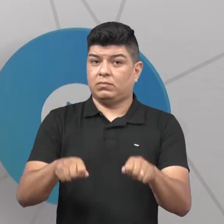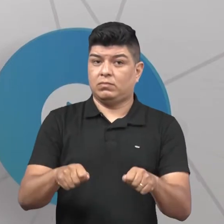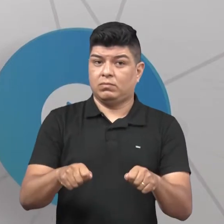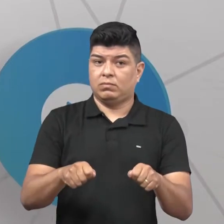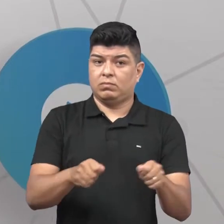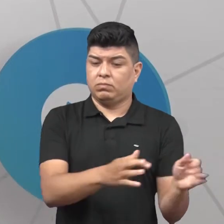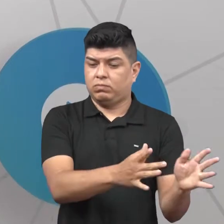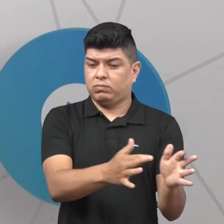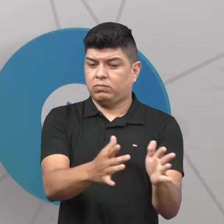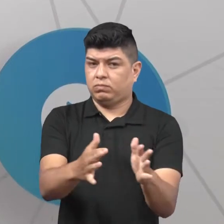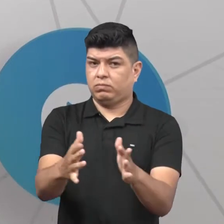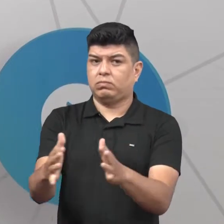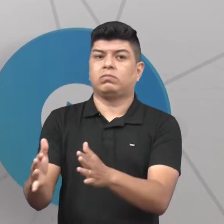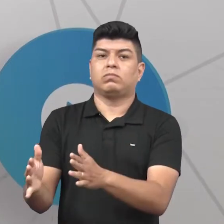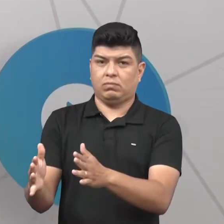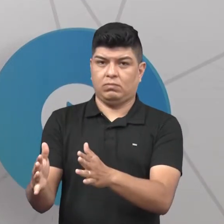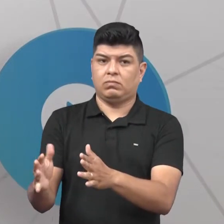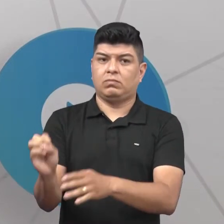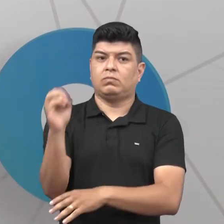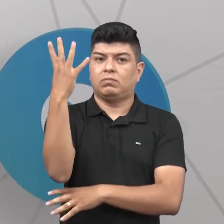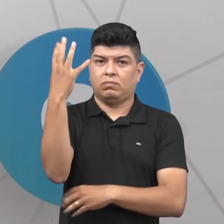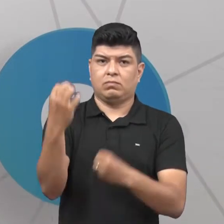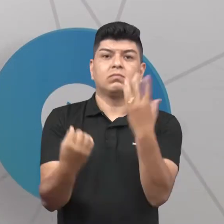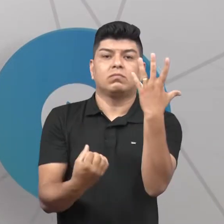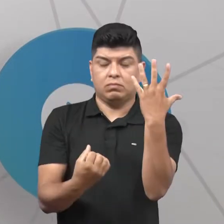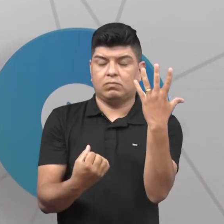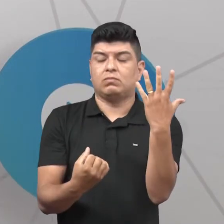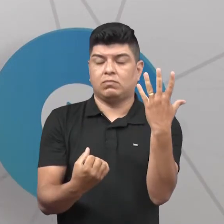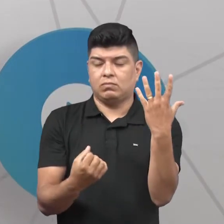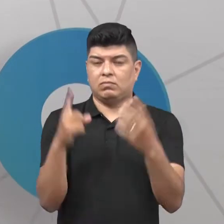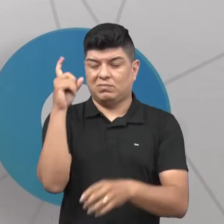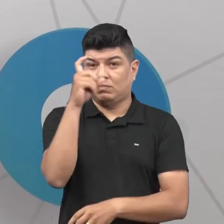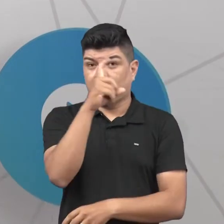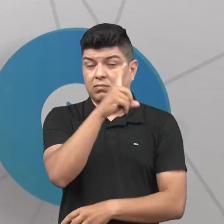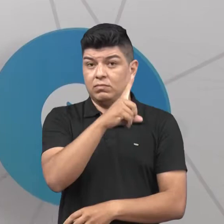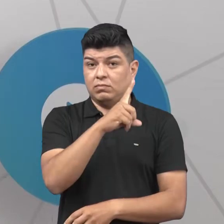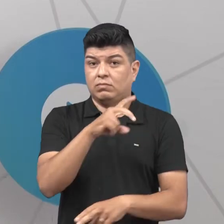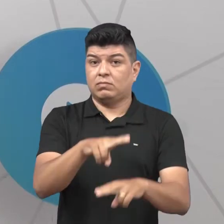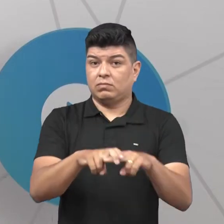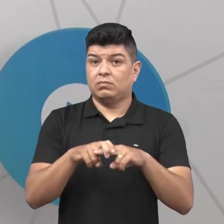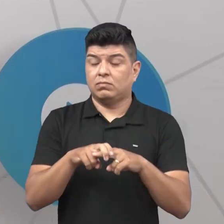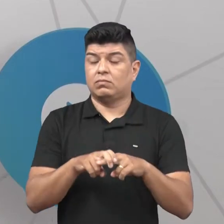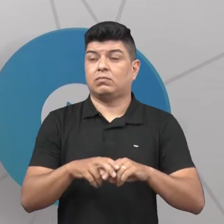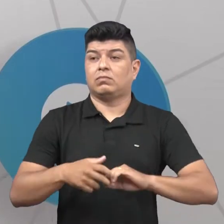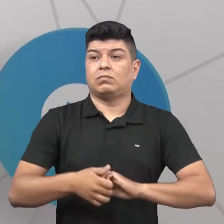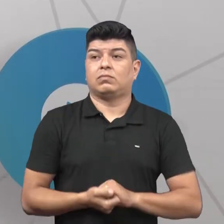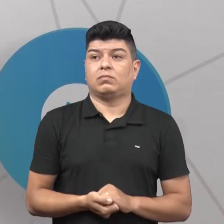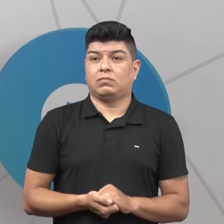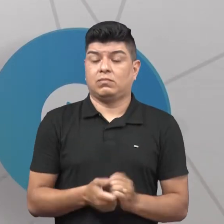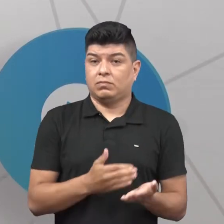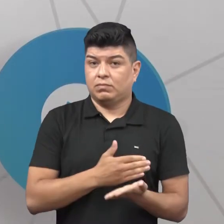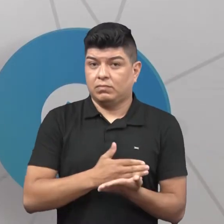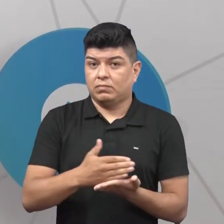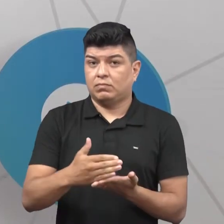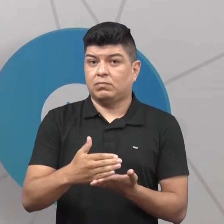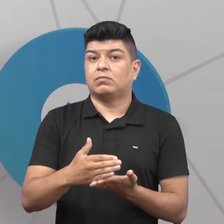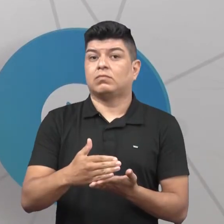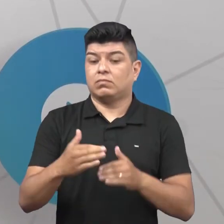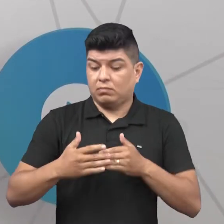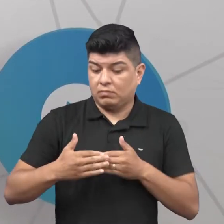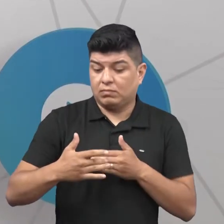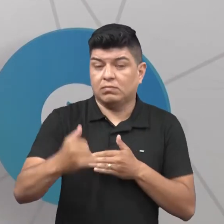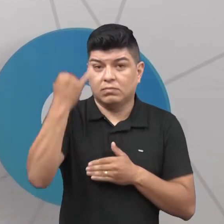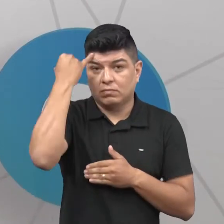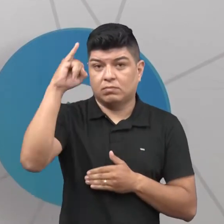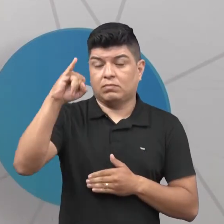desencadear uma série de outros fatores, né? Isso foi uma das grandes contribuições dele, que começa a partir dessas